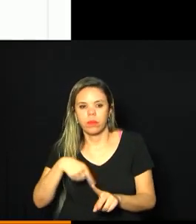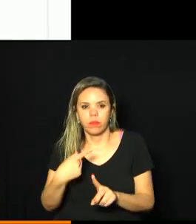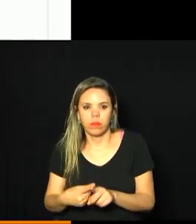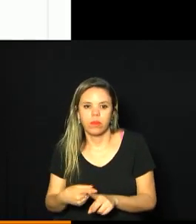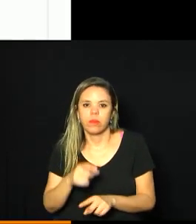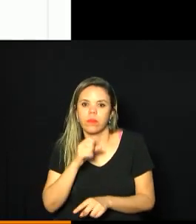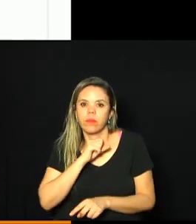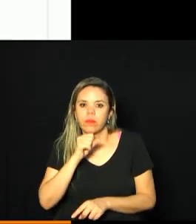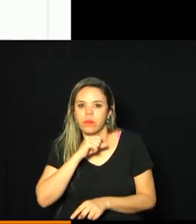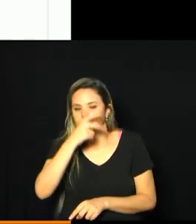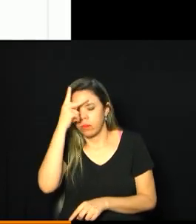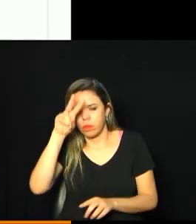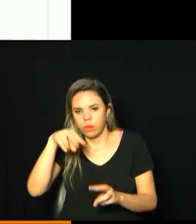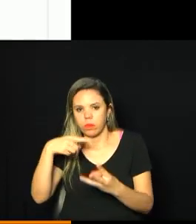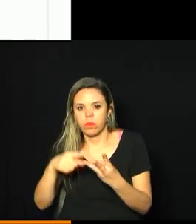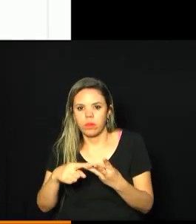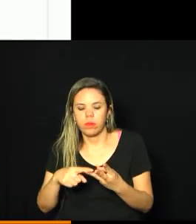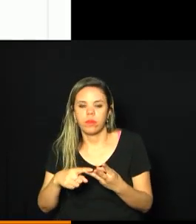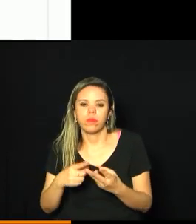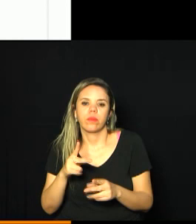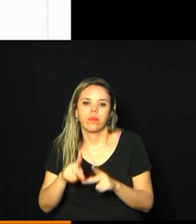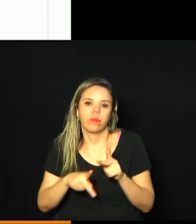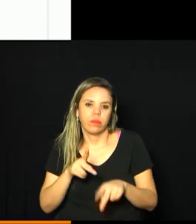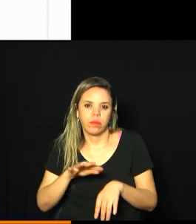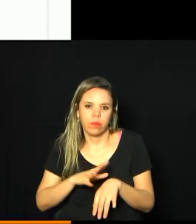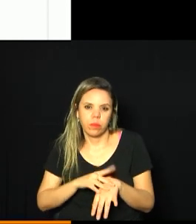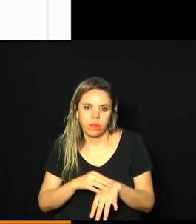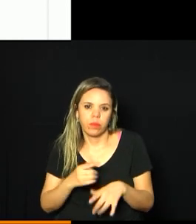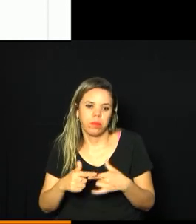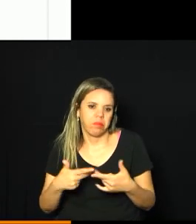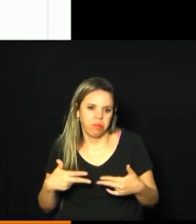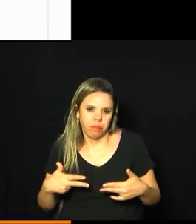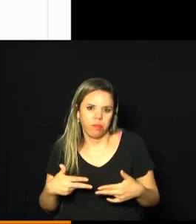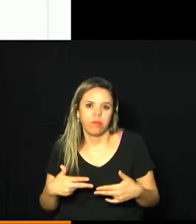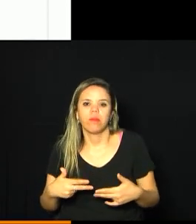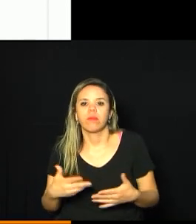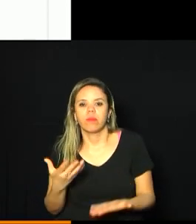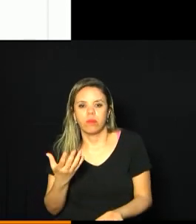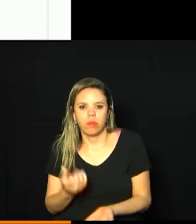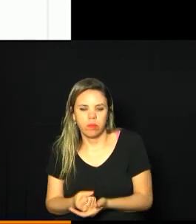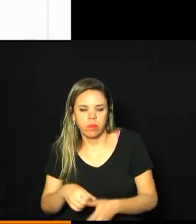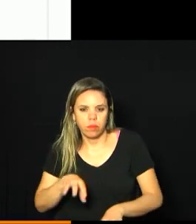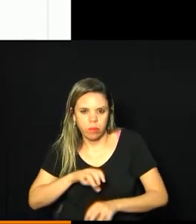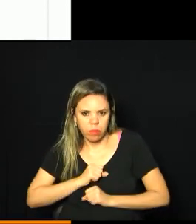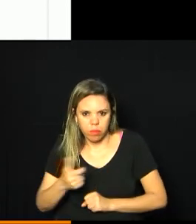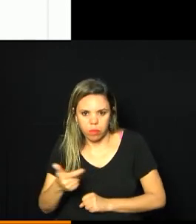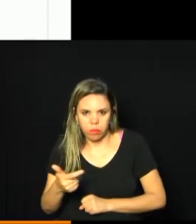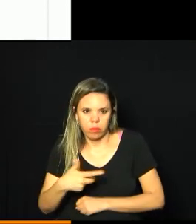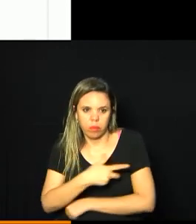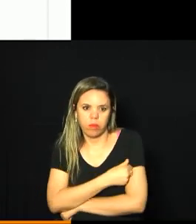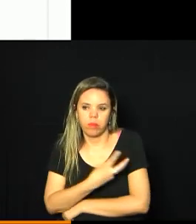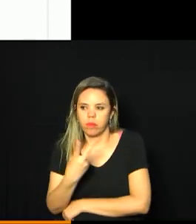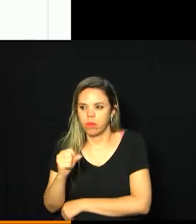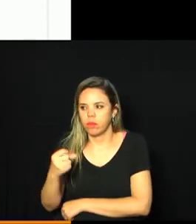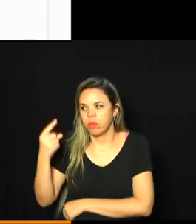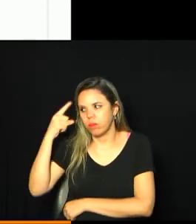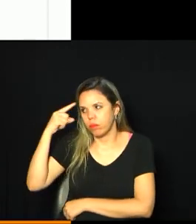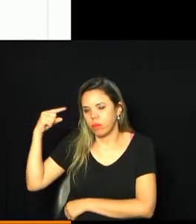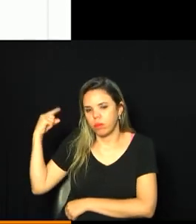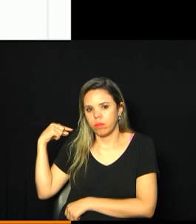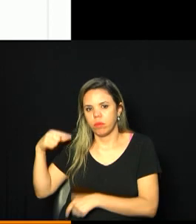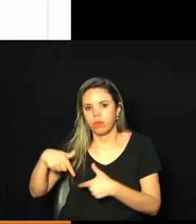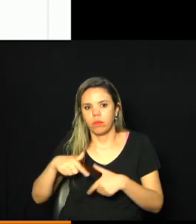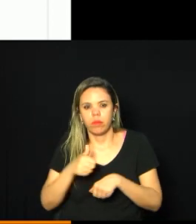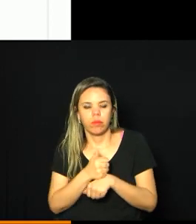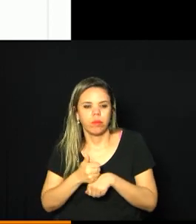os idosos, pessoas com alto grau de imunossupressão que receberam a segunda dose há 28 dias,